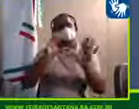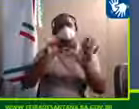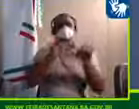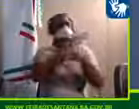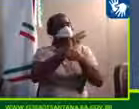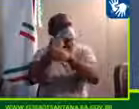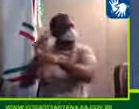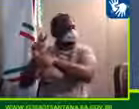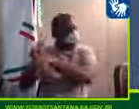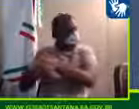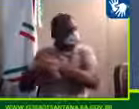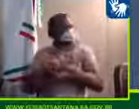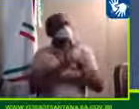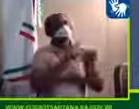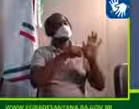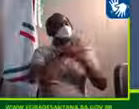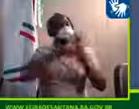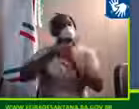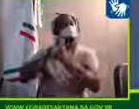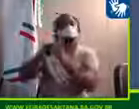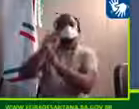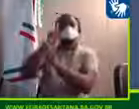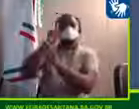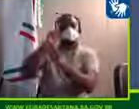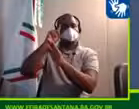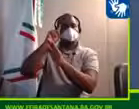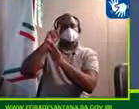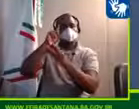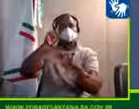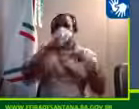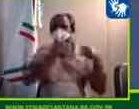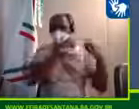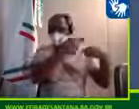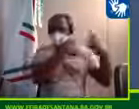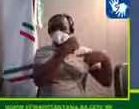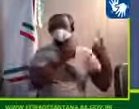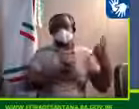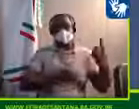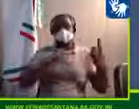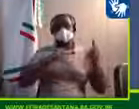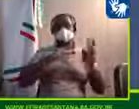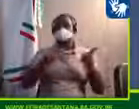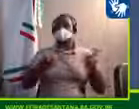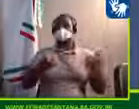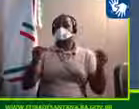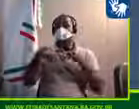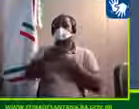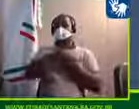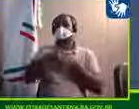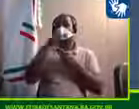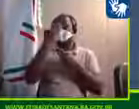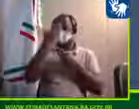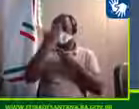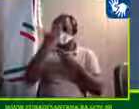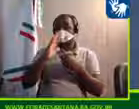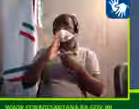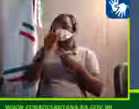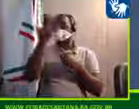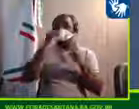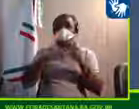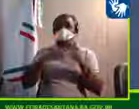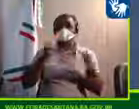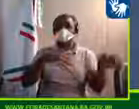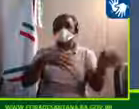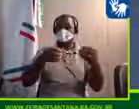preventiva integrada funcionou todos esses dias perfeitamente, inclusive com uma queda muito grande do número de